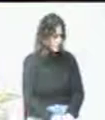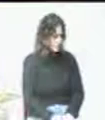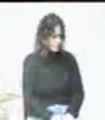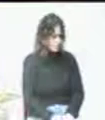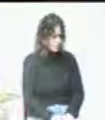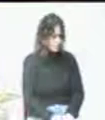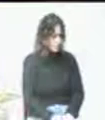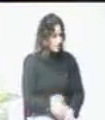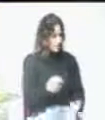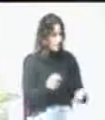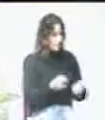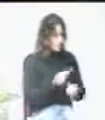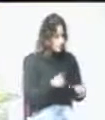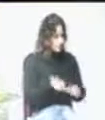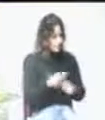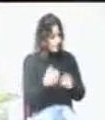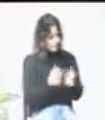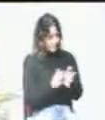Alegre.